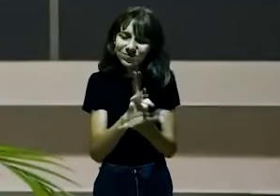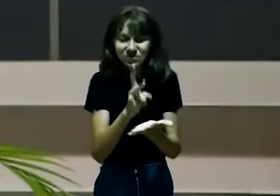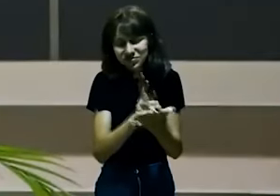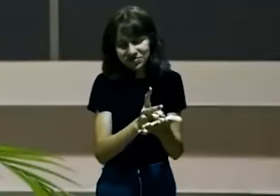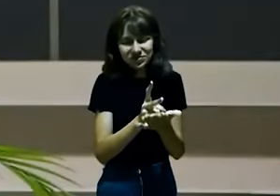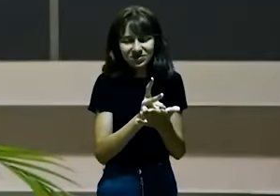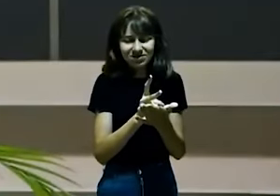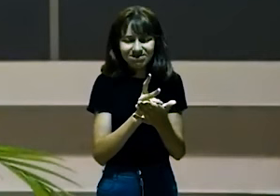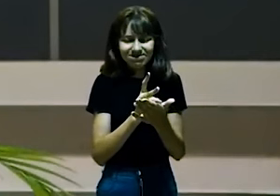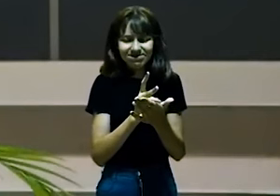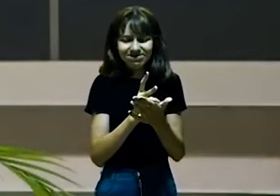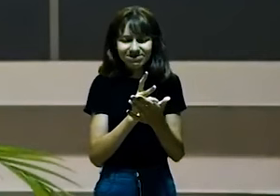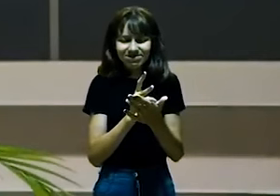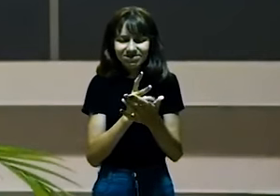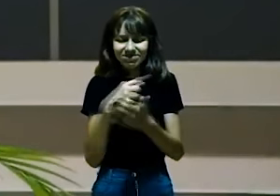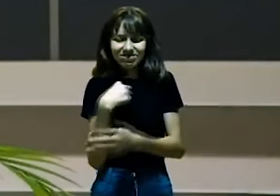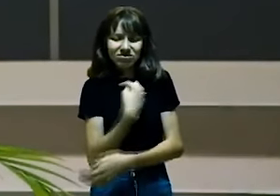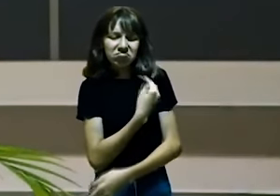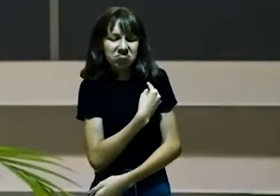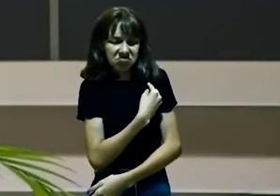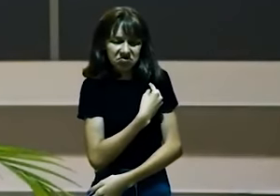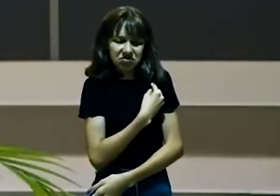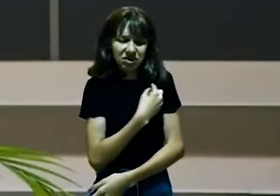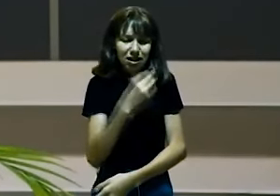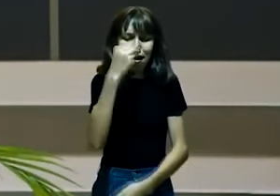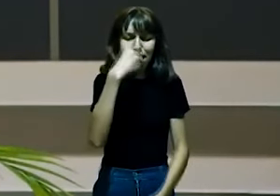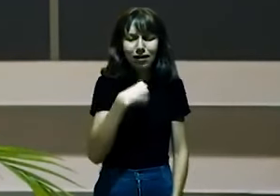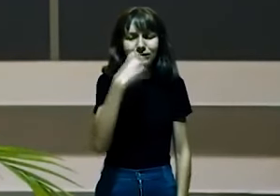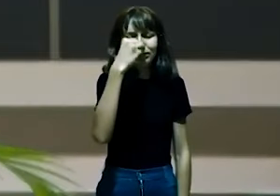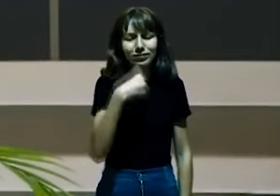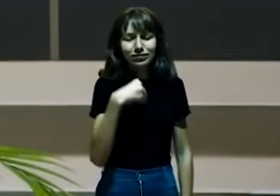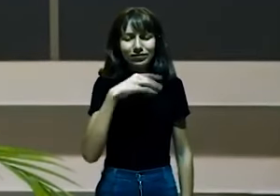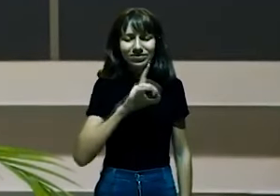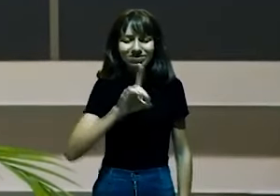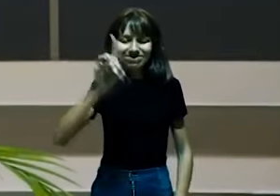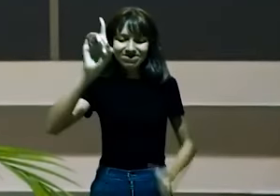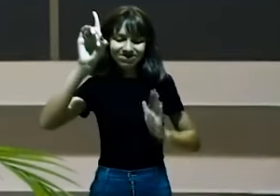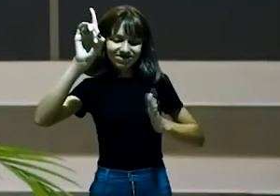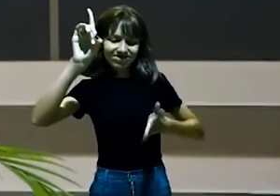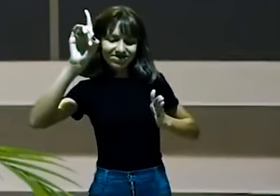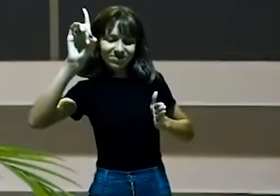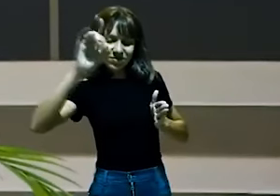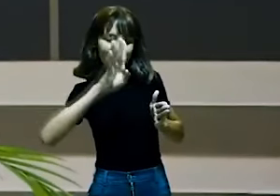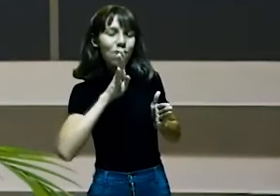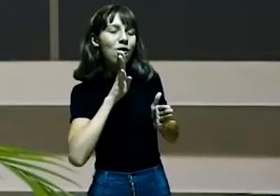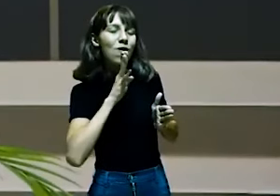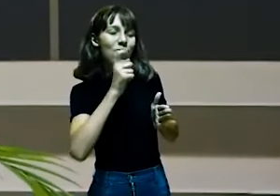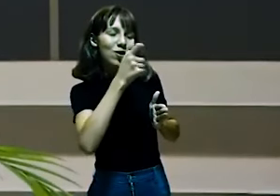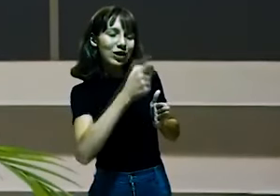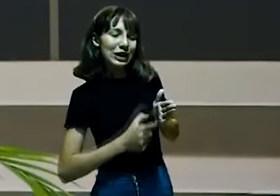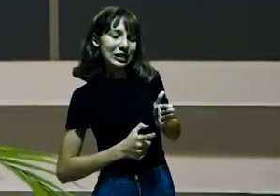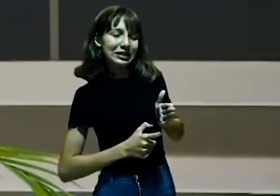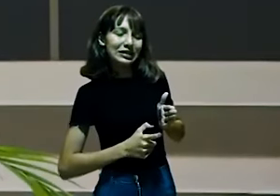diante de tantas falhas o senhor é o único que conhece o nosso coração e nós podemos dizer para ti Senhor Tu